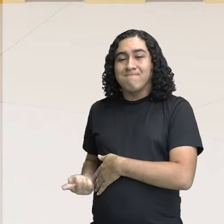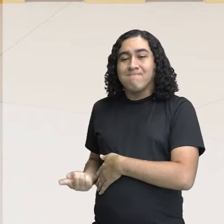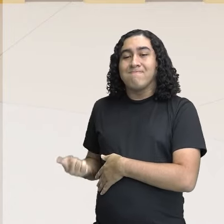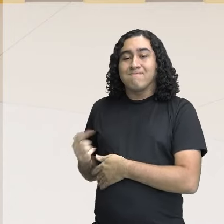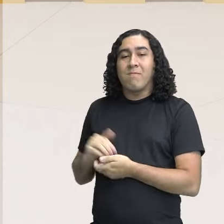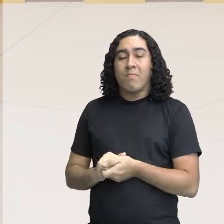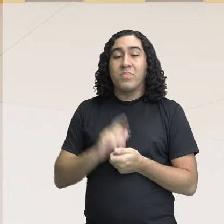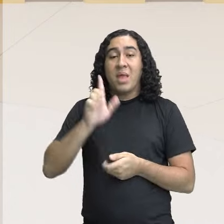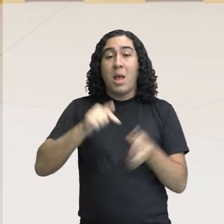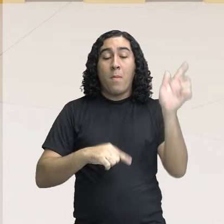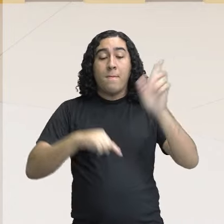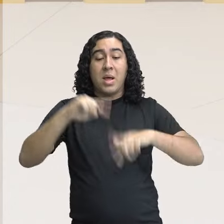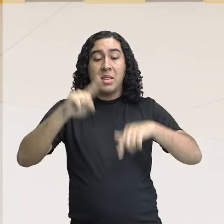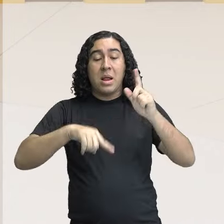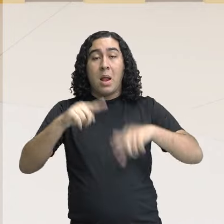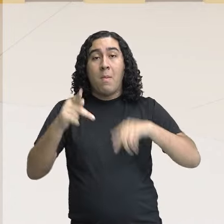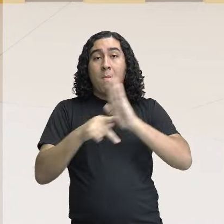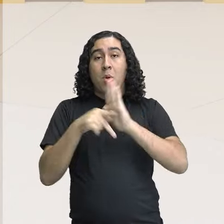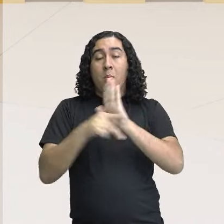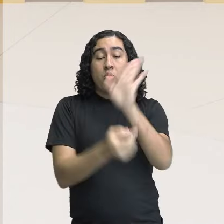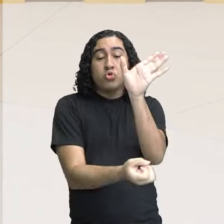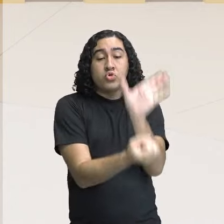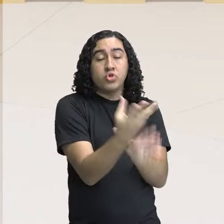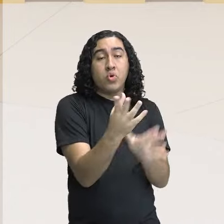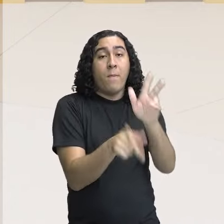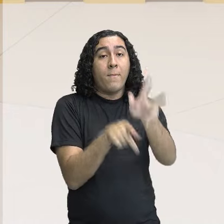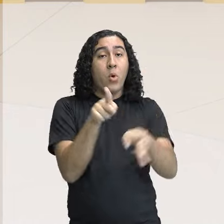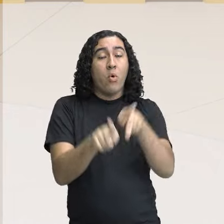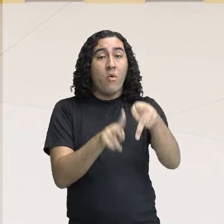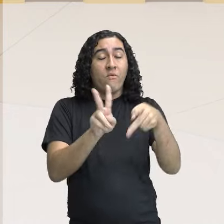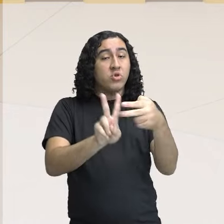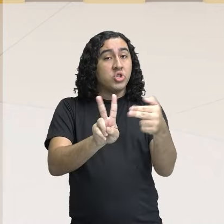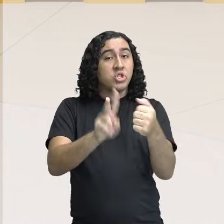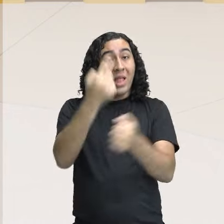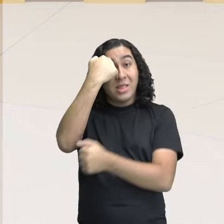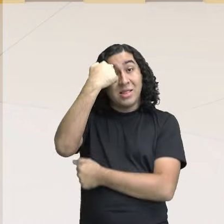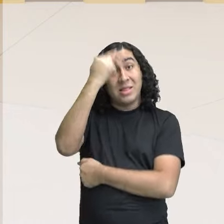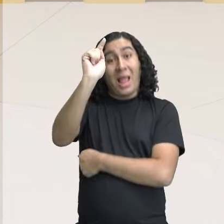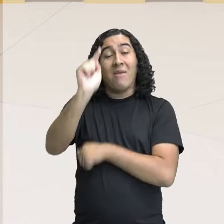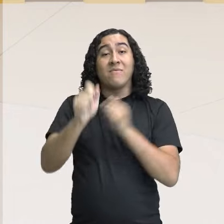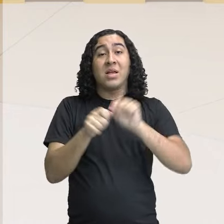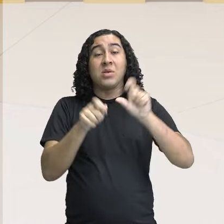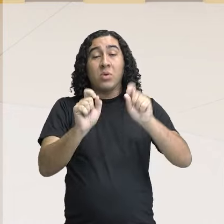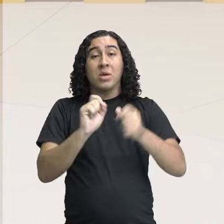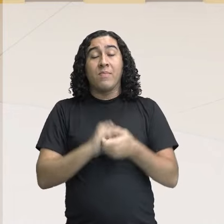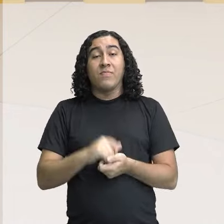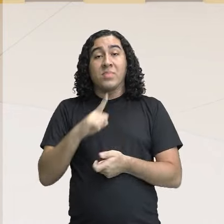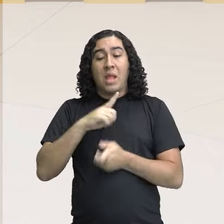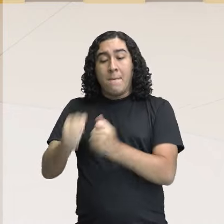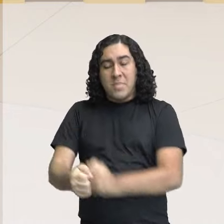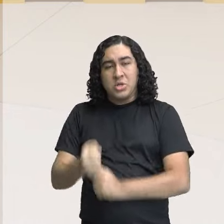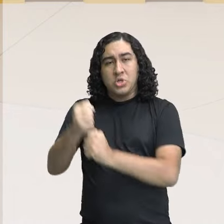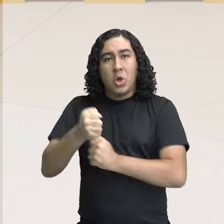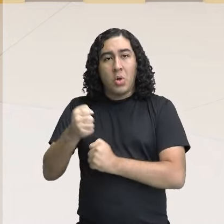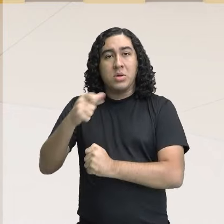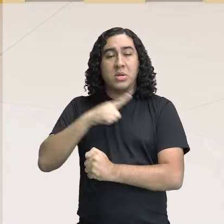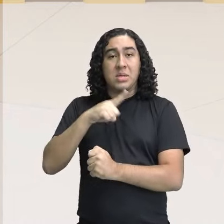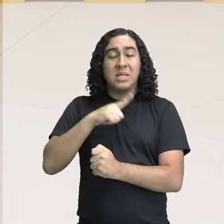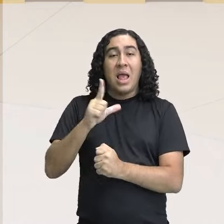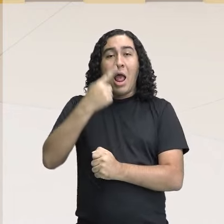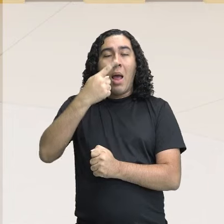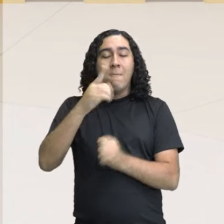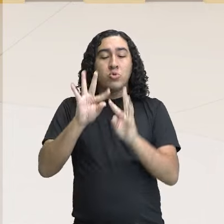tipiti. É um objeto desenvolvido pelos povos indígenas para extrair o veneno da mandioca brava. Por isso que ele